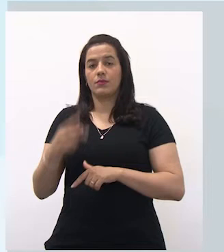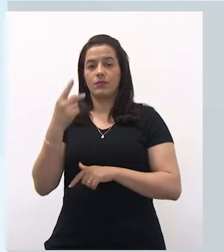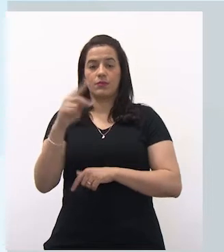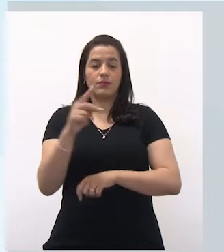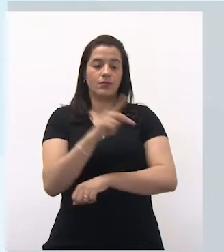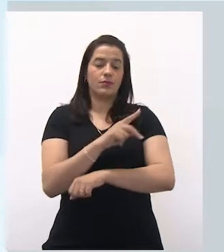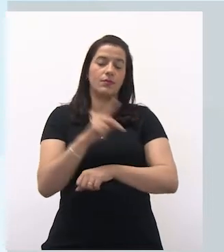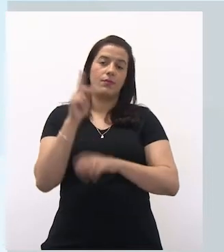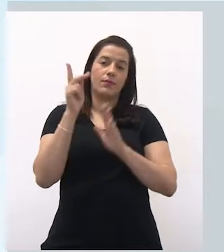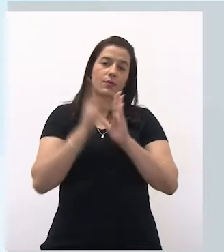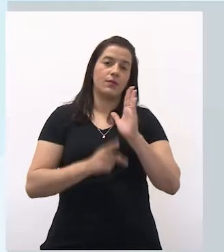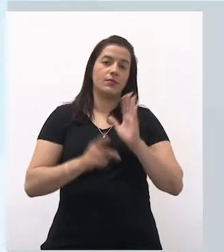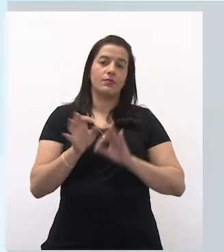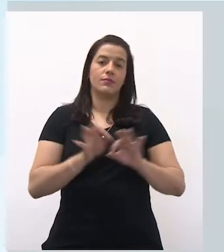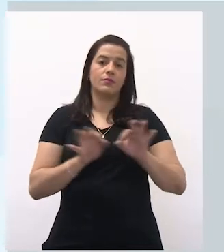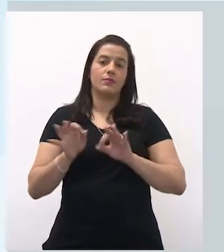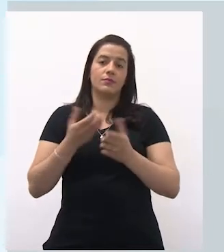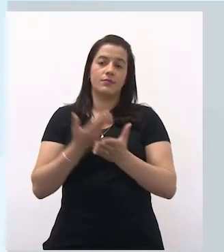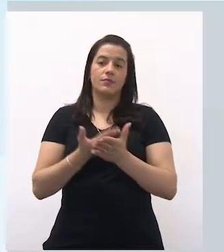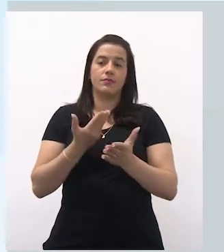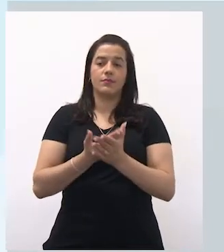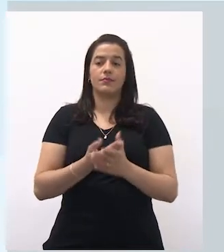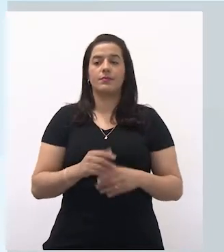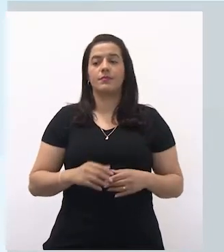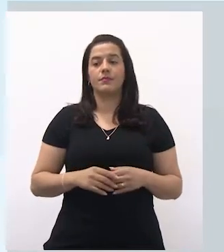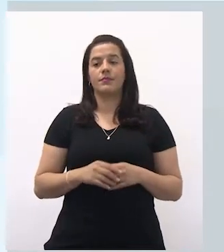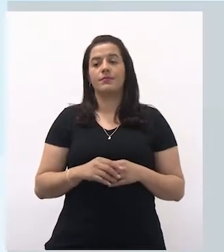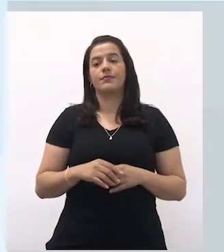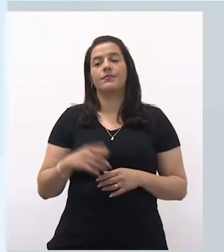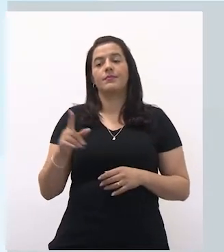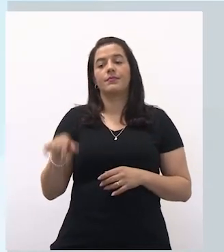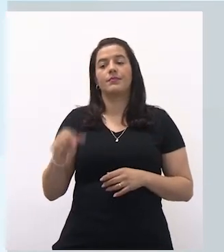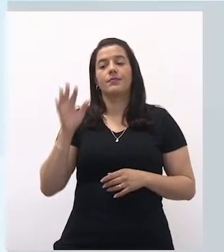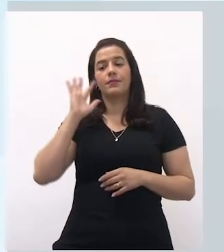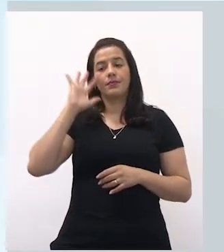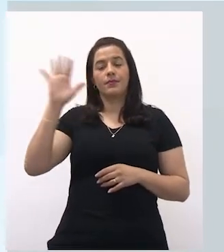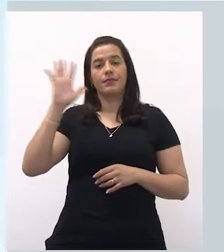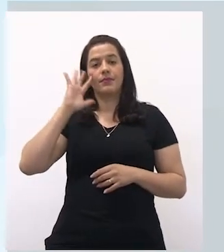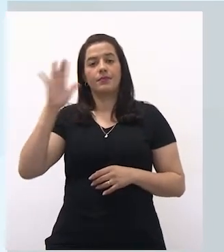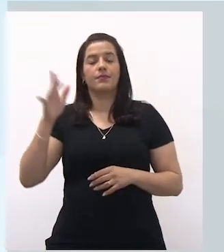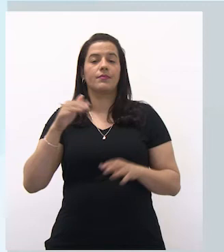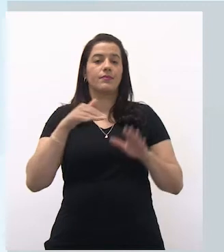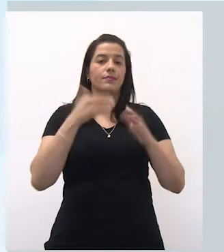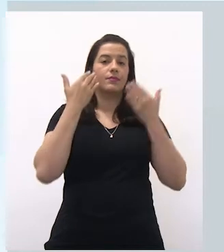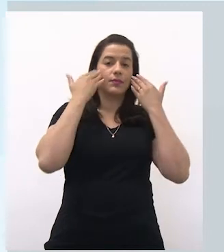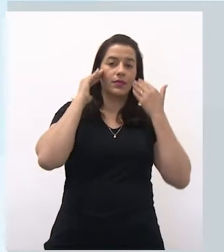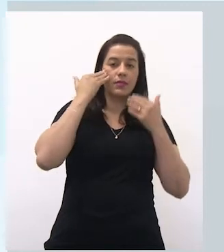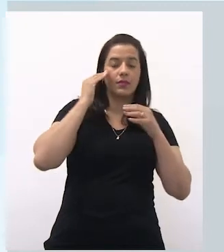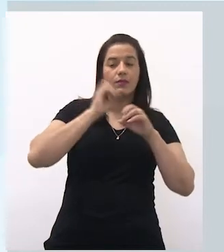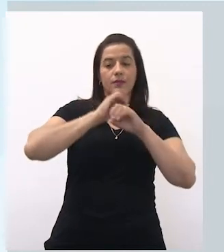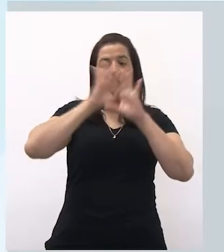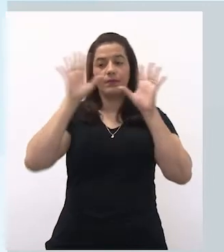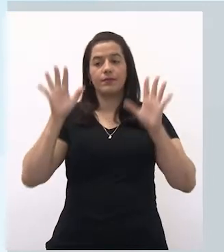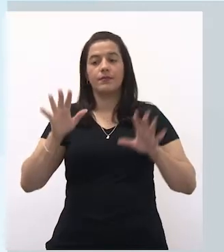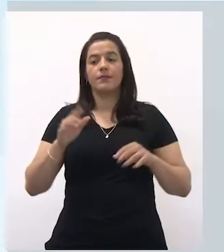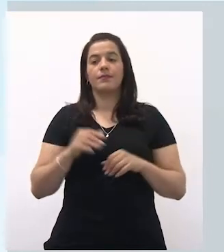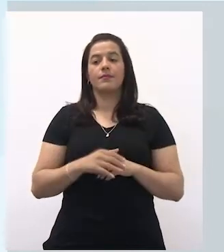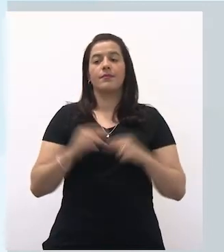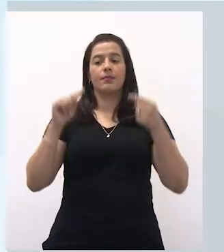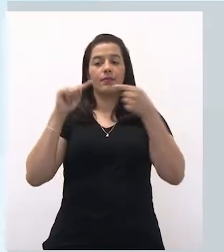aula, que ela é recordar, compreender, aplicar, analisar, avaliar e criar.